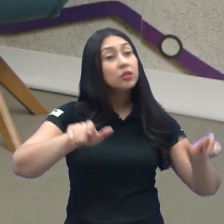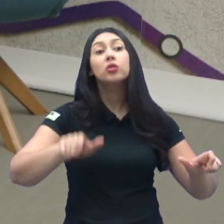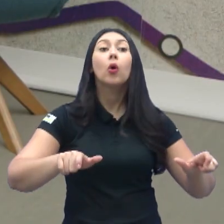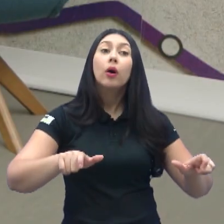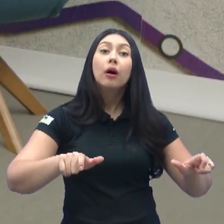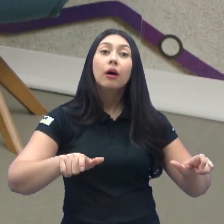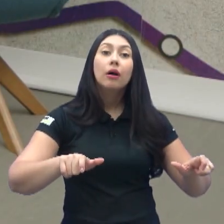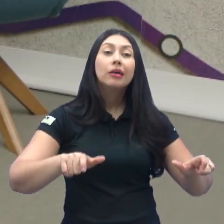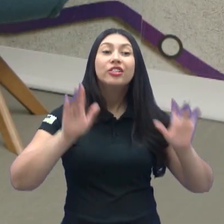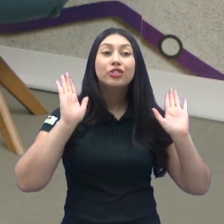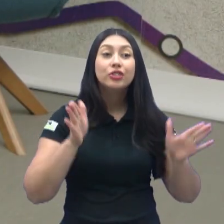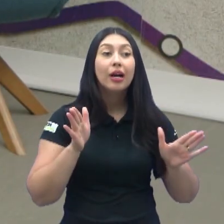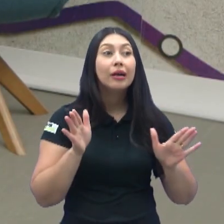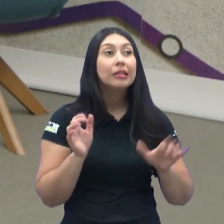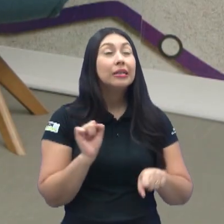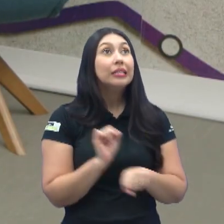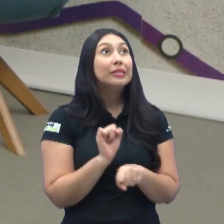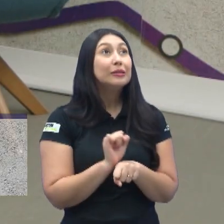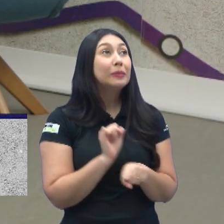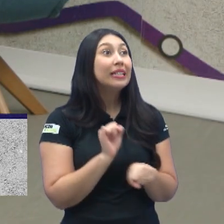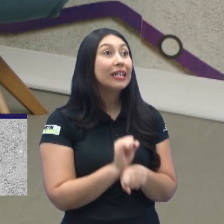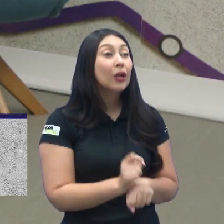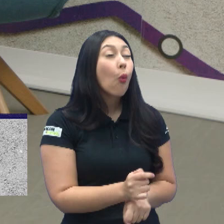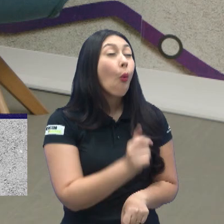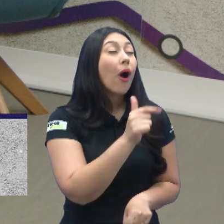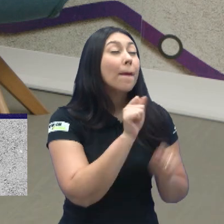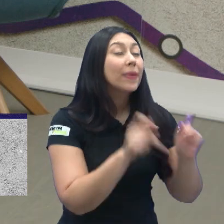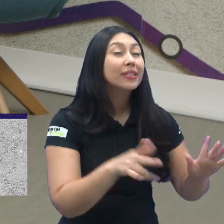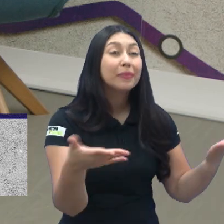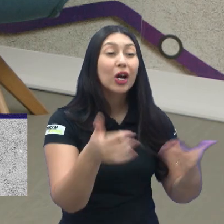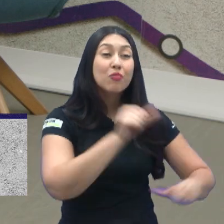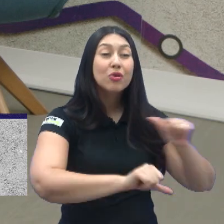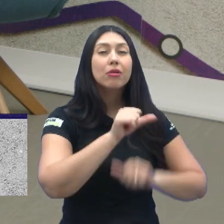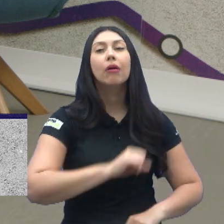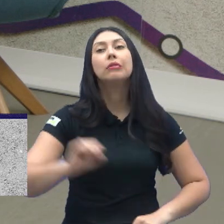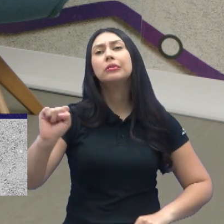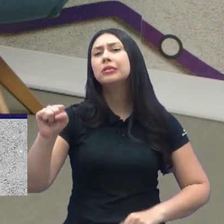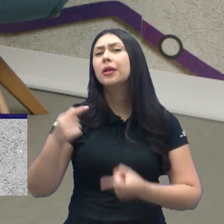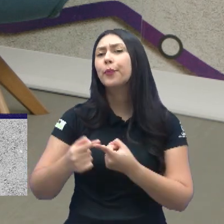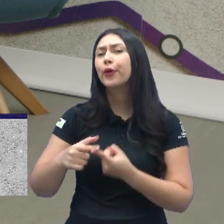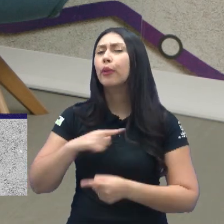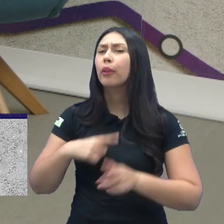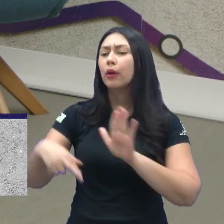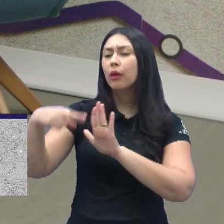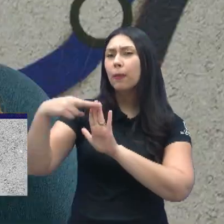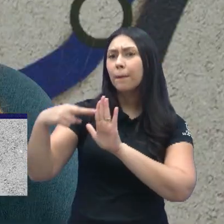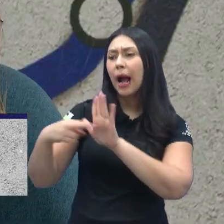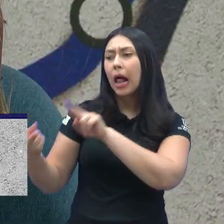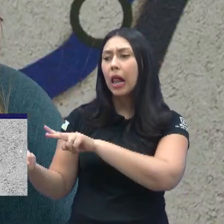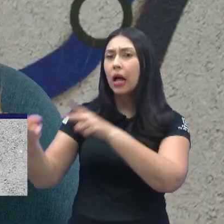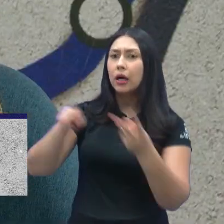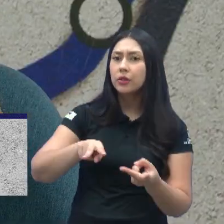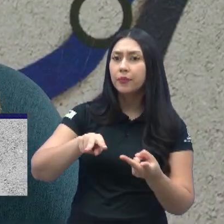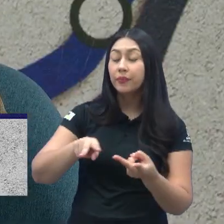tanto tempo para me aposentar. Isso bagunçou um pouco, né, doutora? Baqueou, porque assim, existem as regras de transição, né, que são aquelas pessoas que